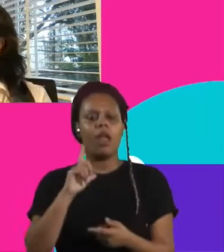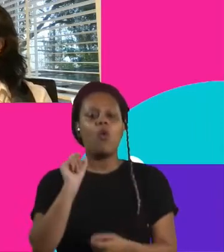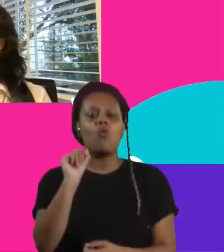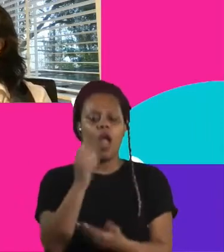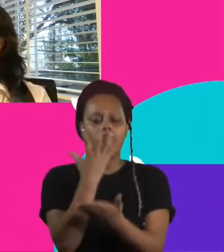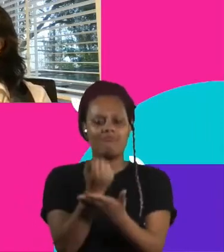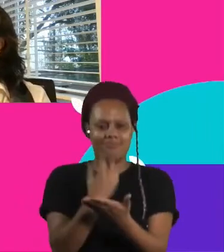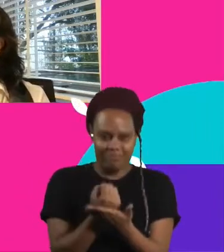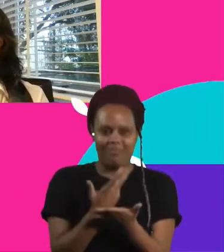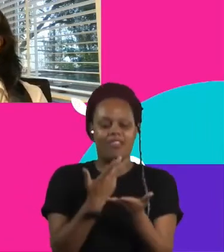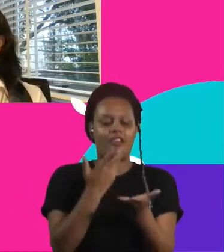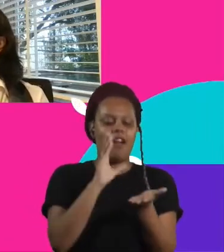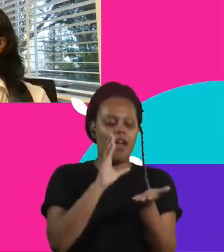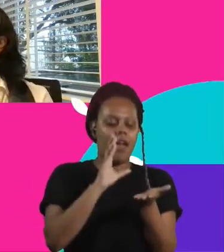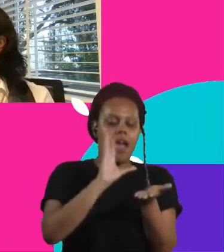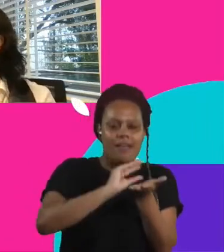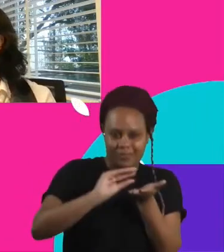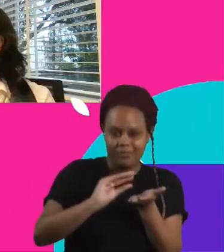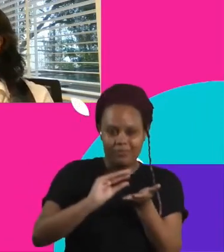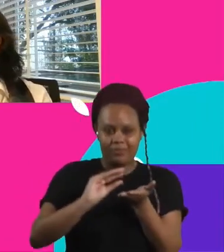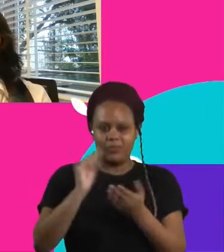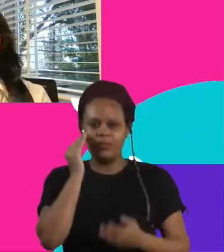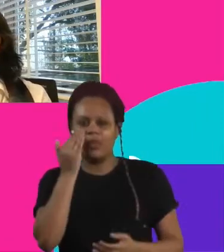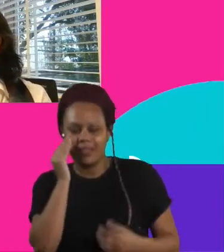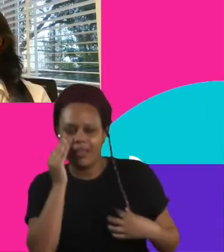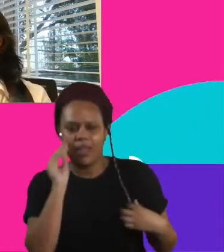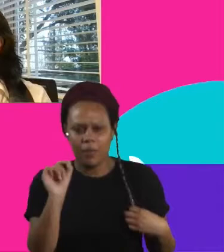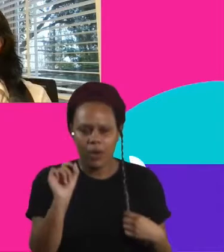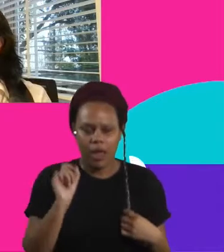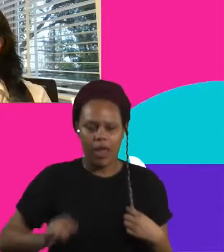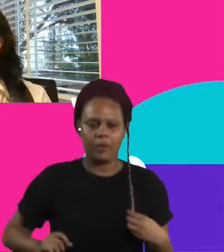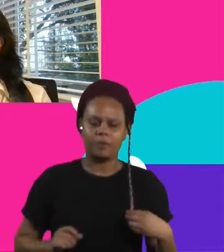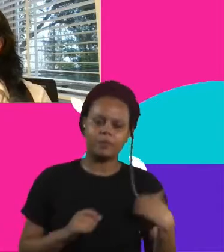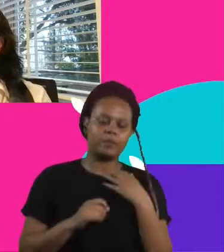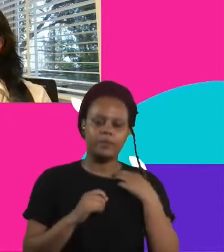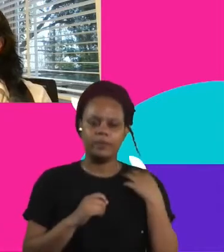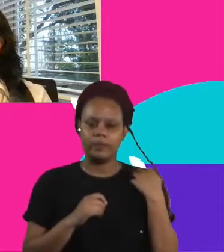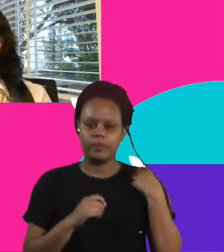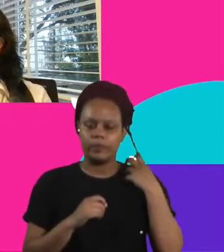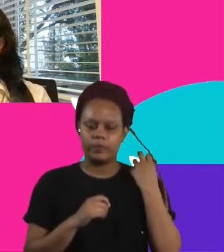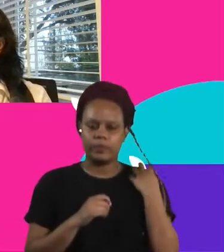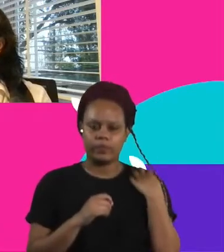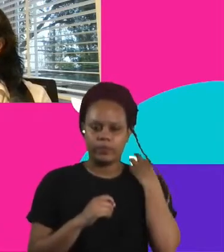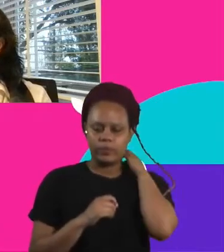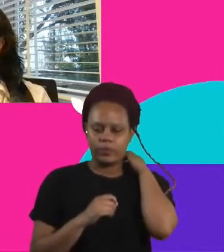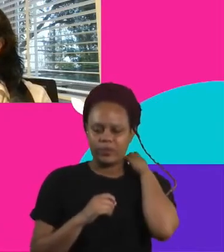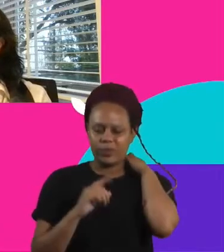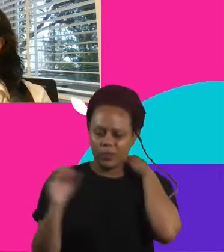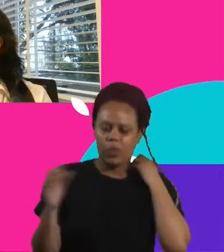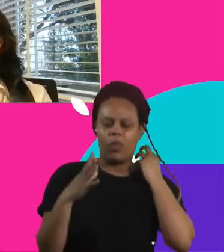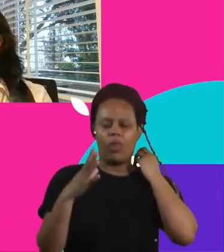alfabetização em dados. E nós entendemos que esse nosso novo sonho, essa nossa nova